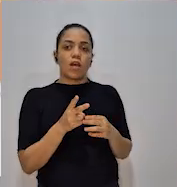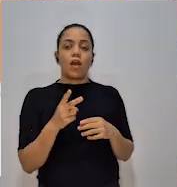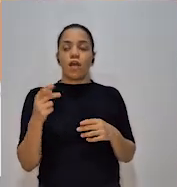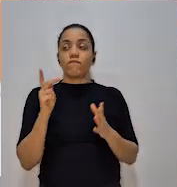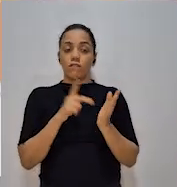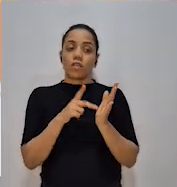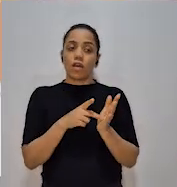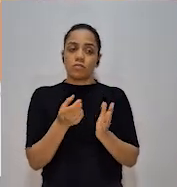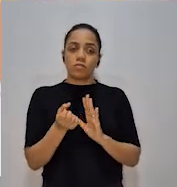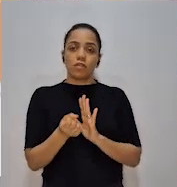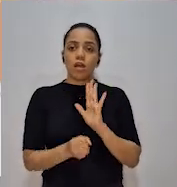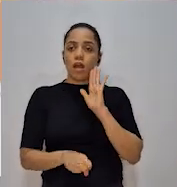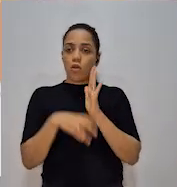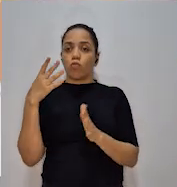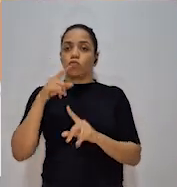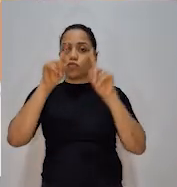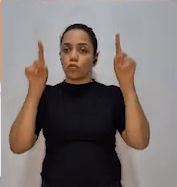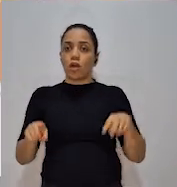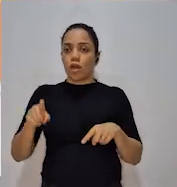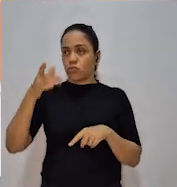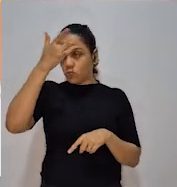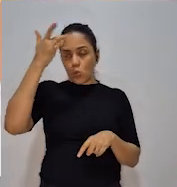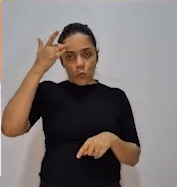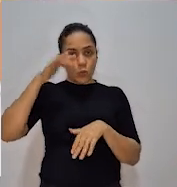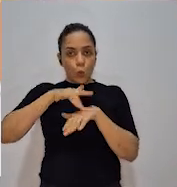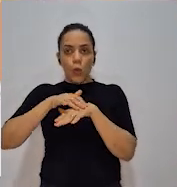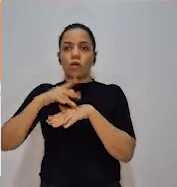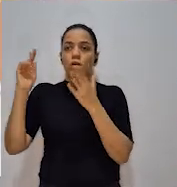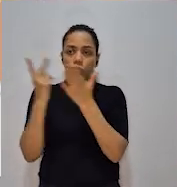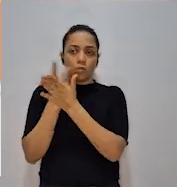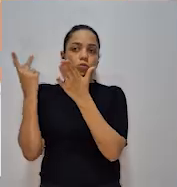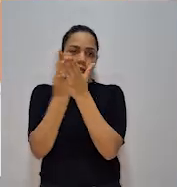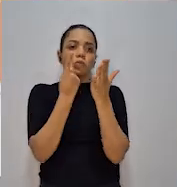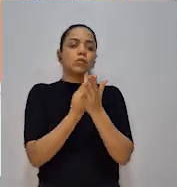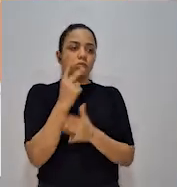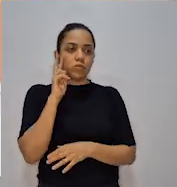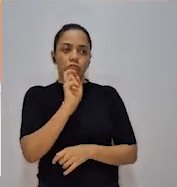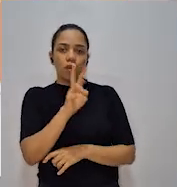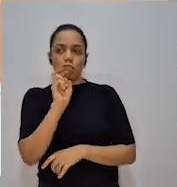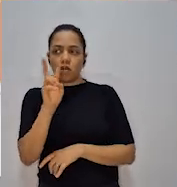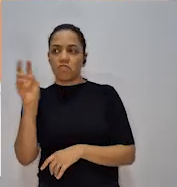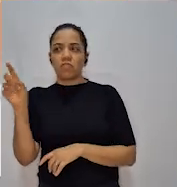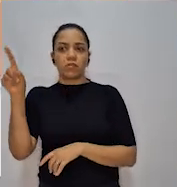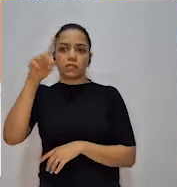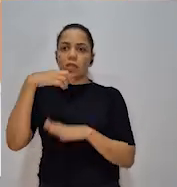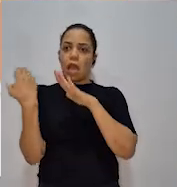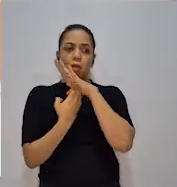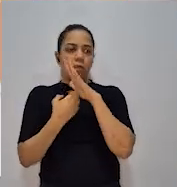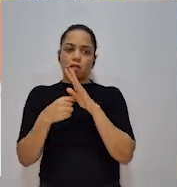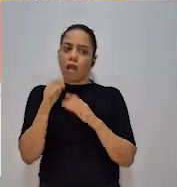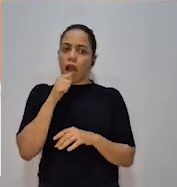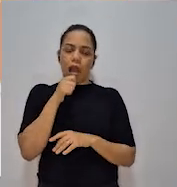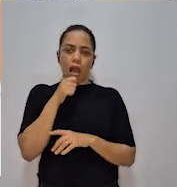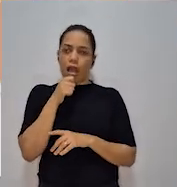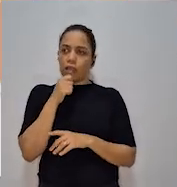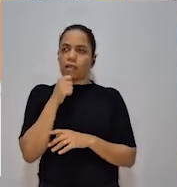do adoecimento dos funcionários tem acontecido realmente e trabalhado nas organizações de uma forma muito negligente. Você